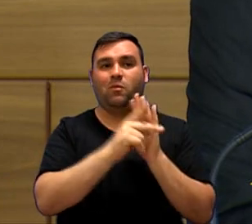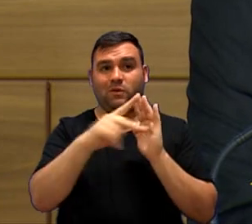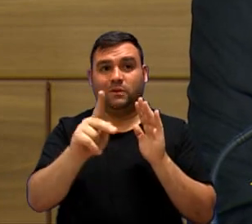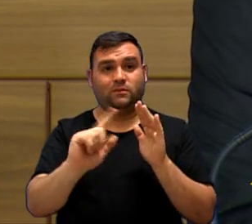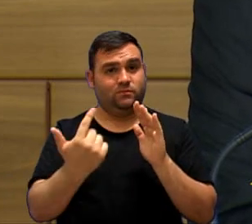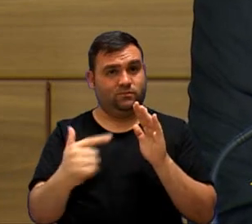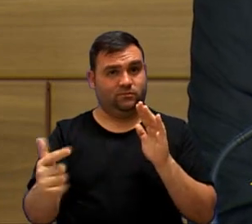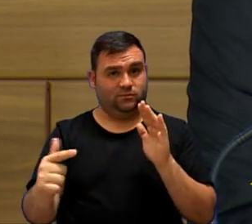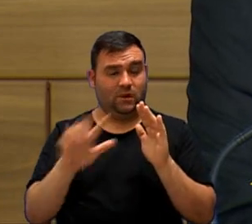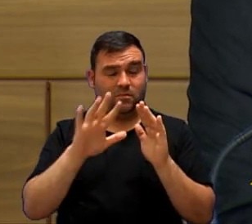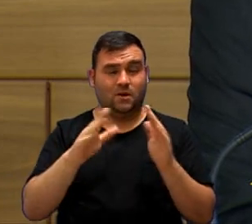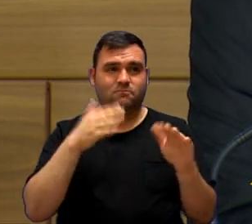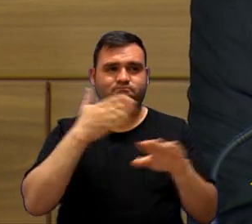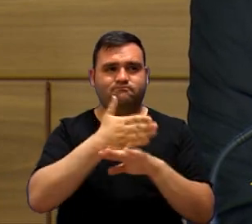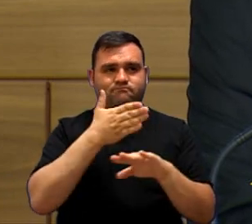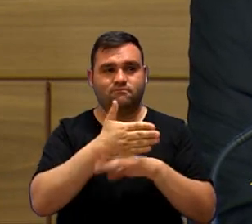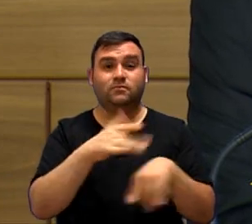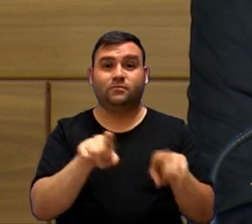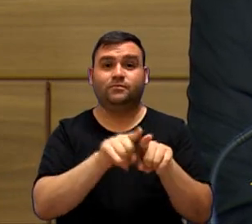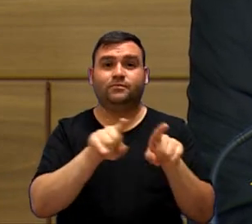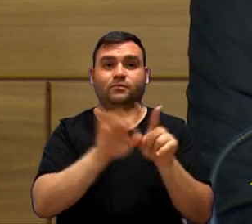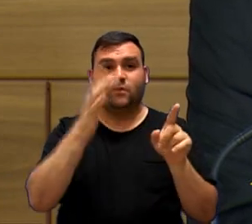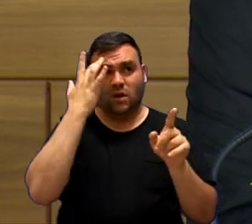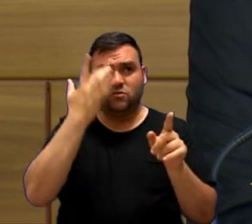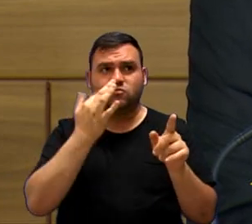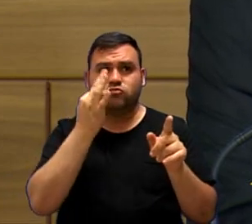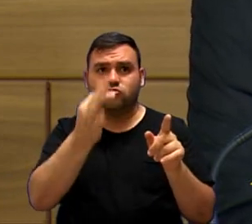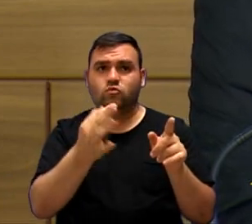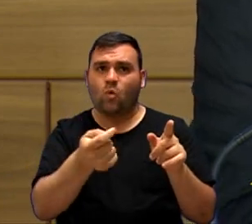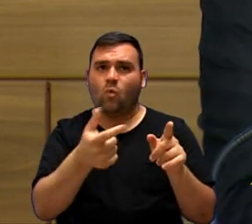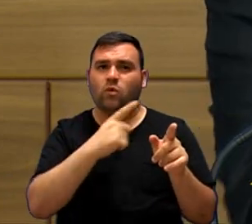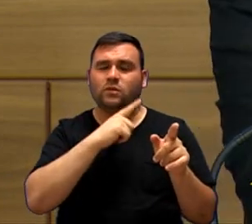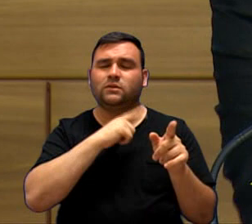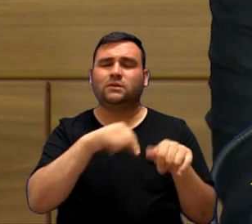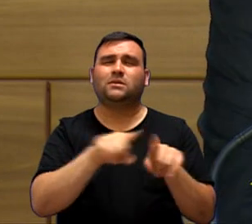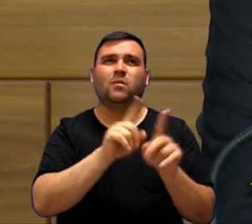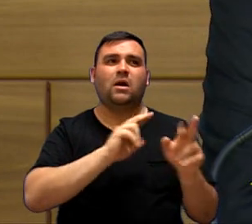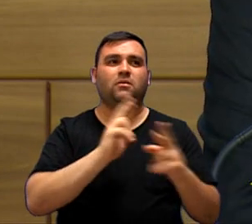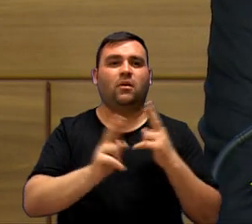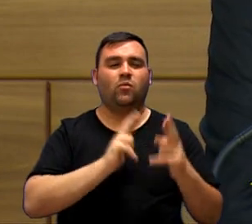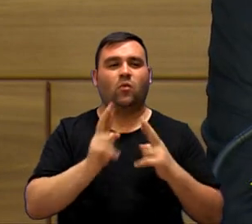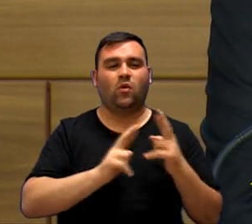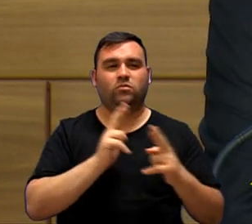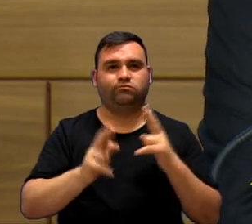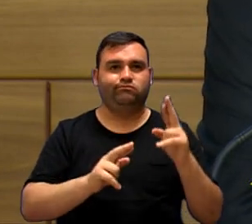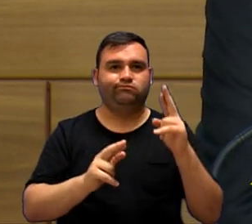está participando, e eu acredito que em poucos dias nós vamos ter uma resposta